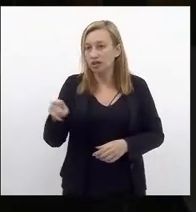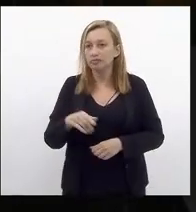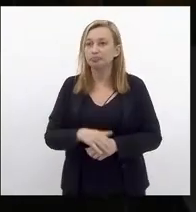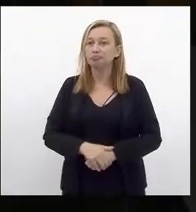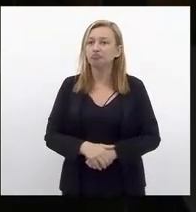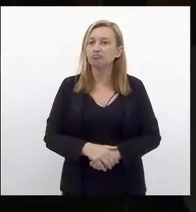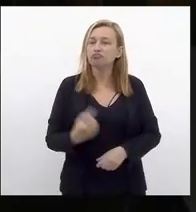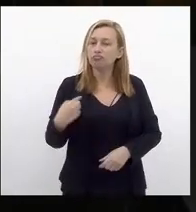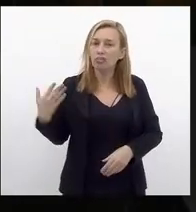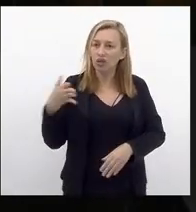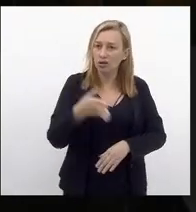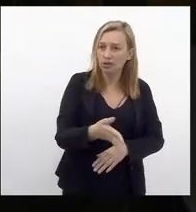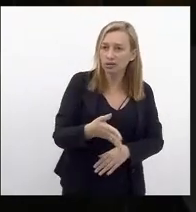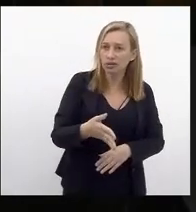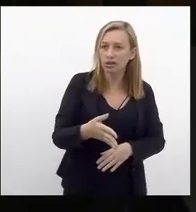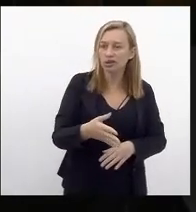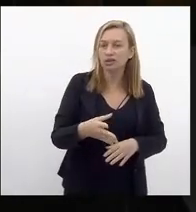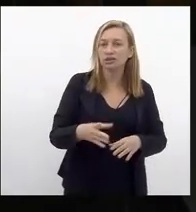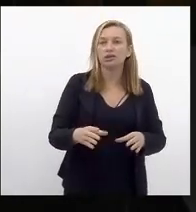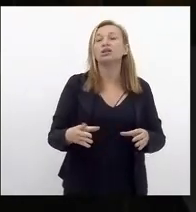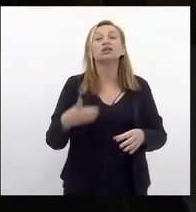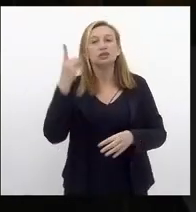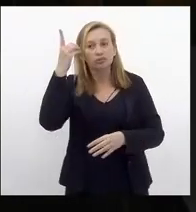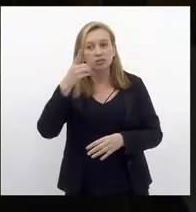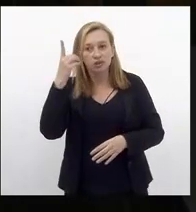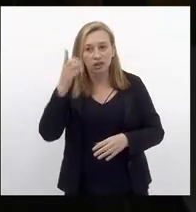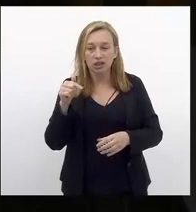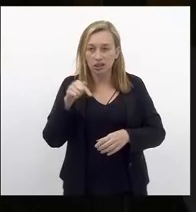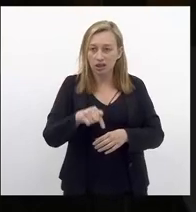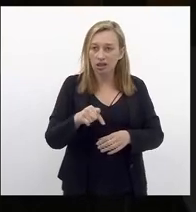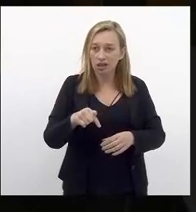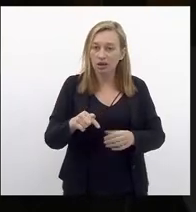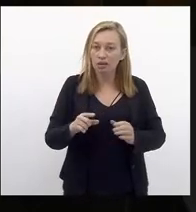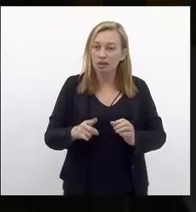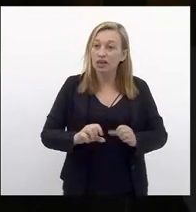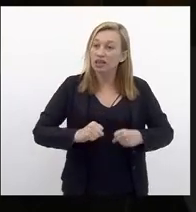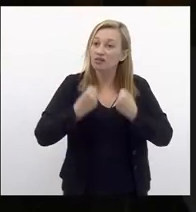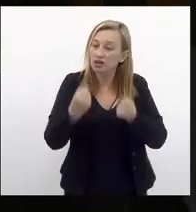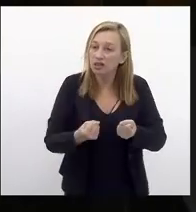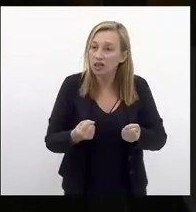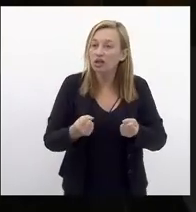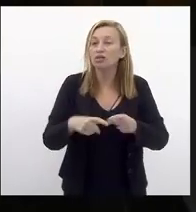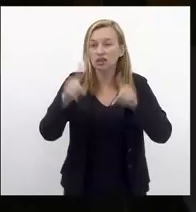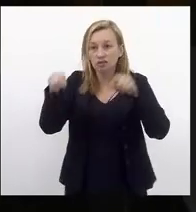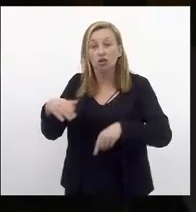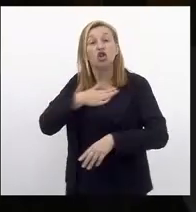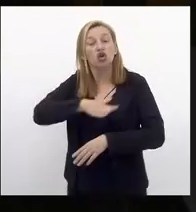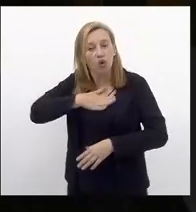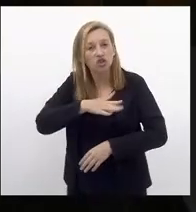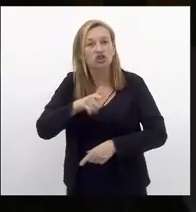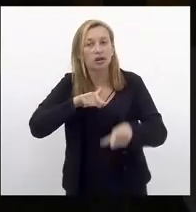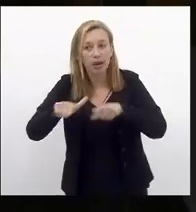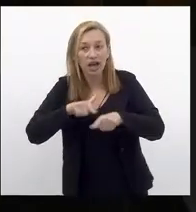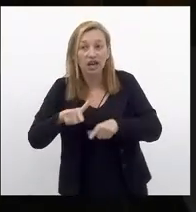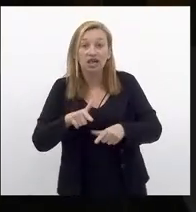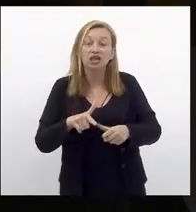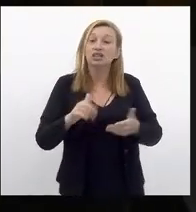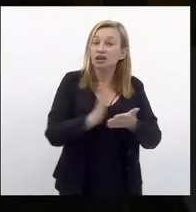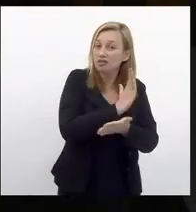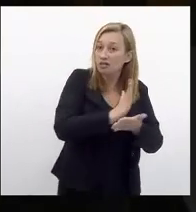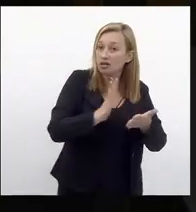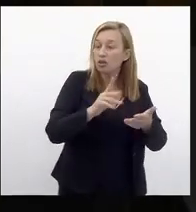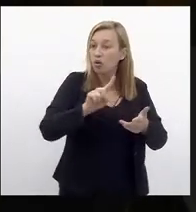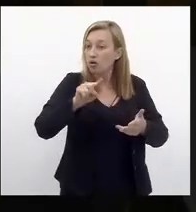e eu entrei nesse Parlamento para defender um servidor que gosta de trabalhar e tem muito servidor que